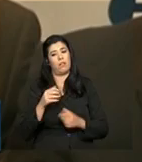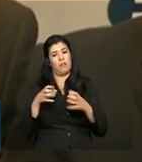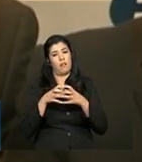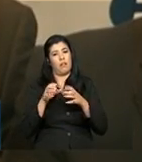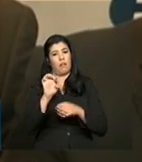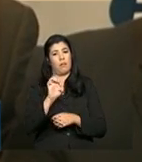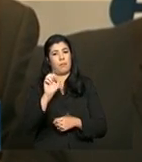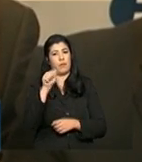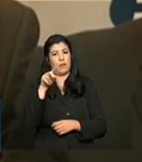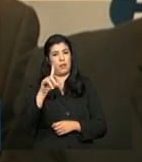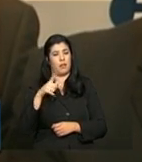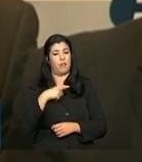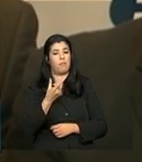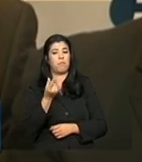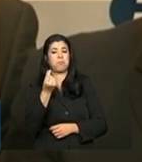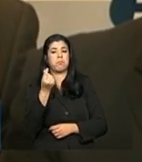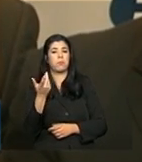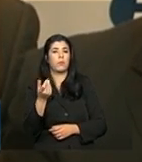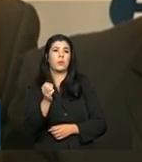preço ou se é